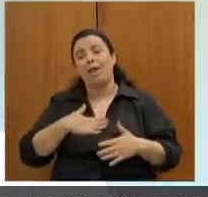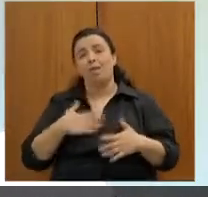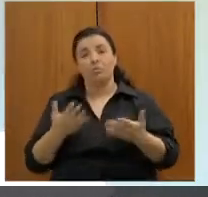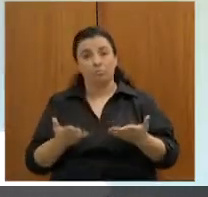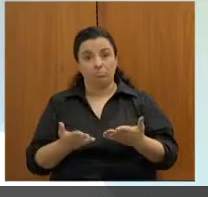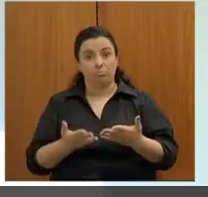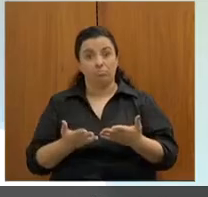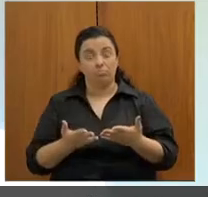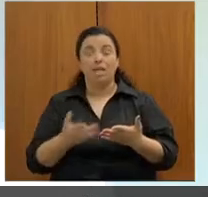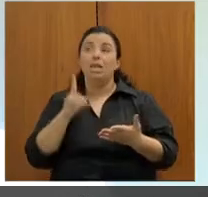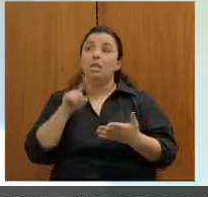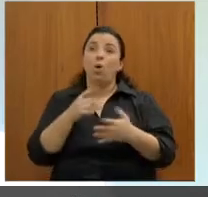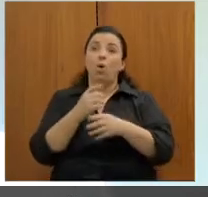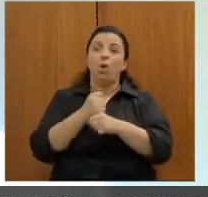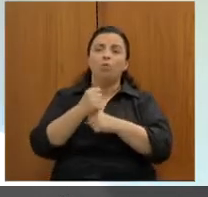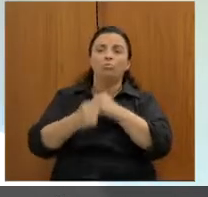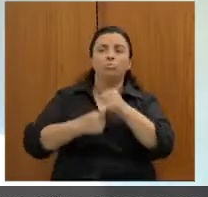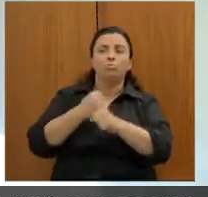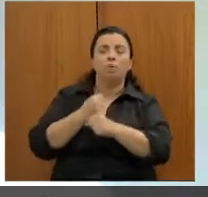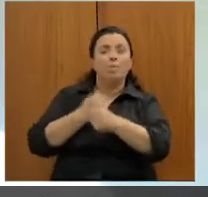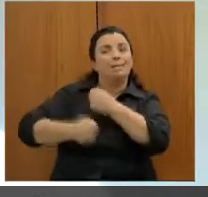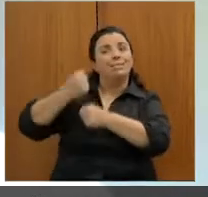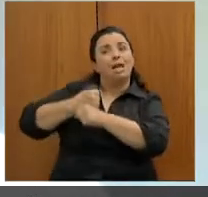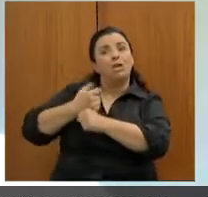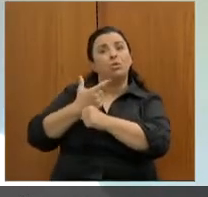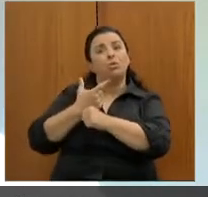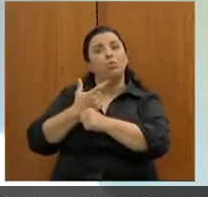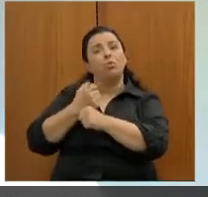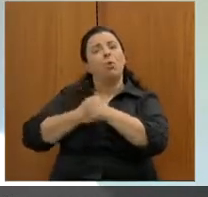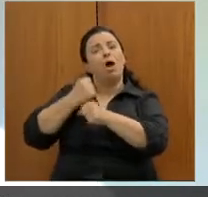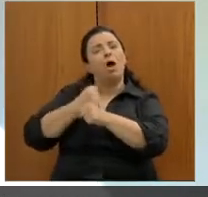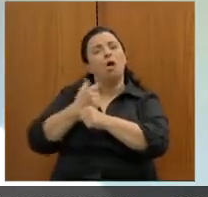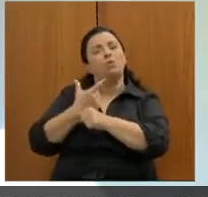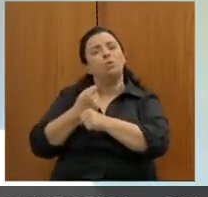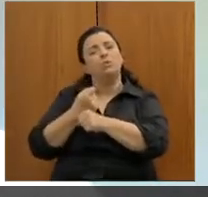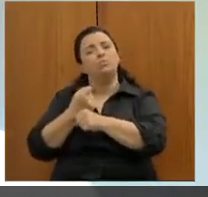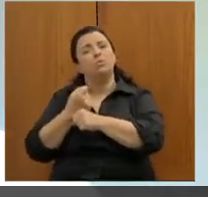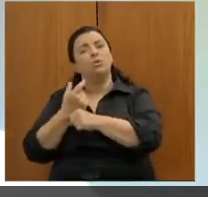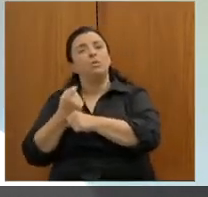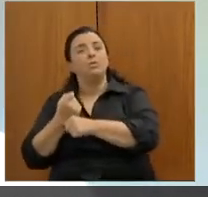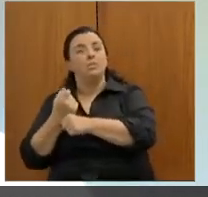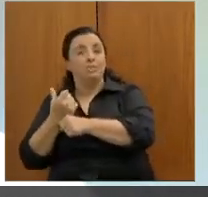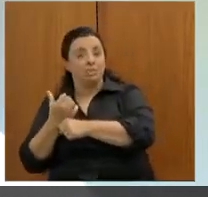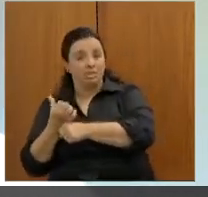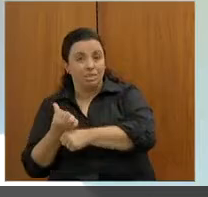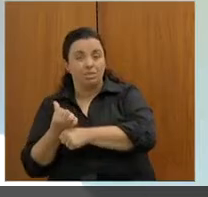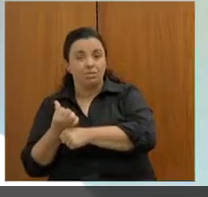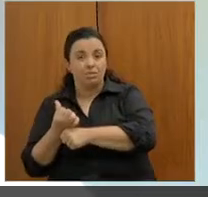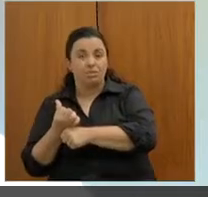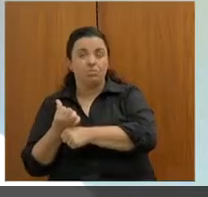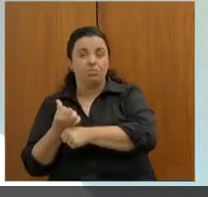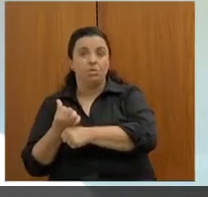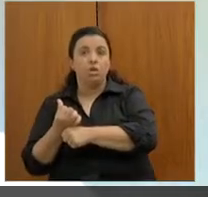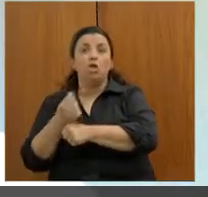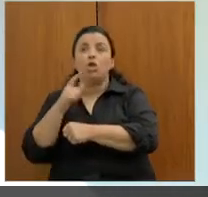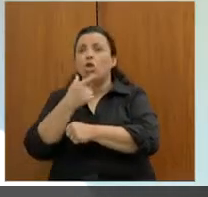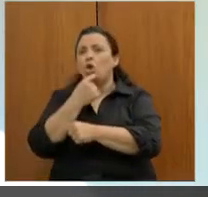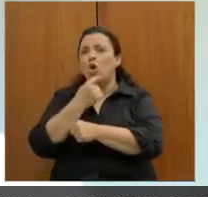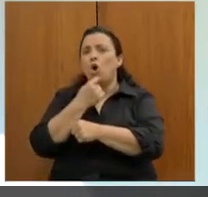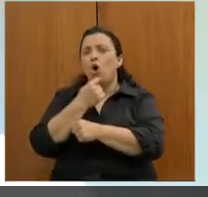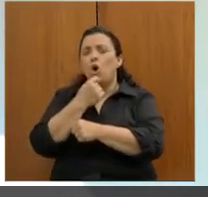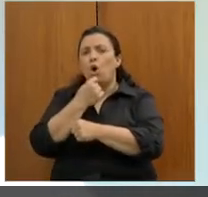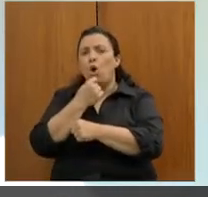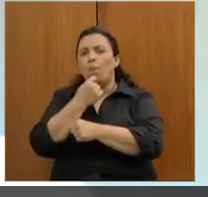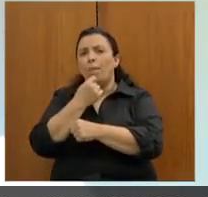reconhecido que a conduta violenta Bom dia de homens sobre as mulheres é